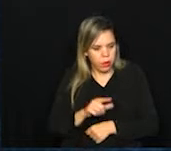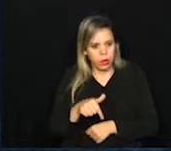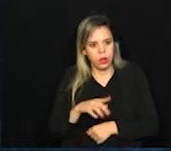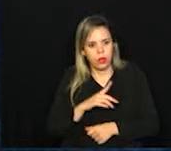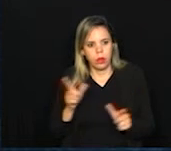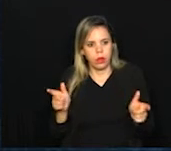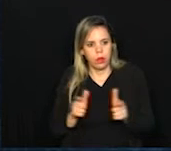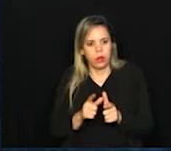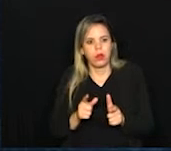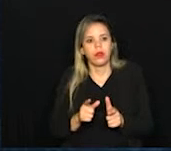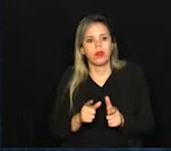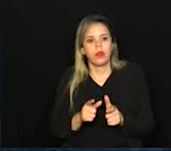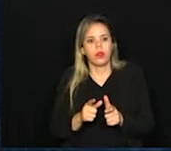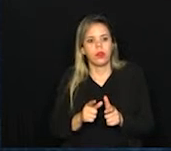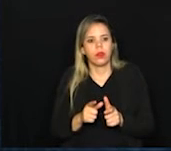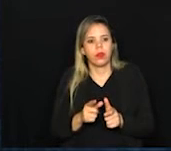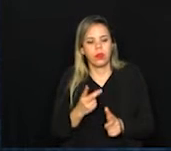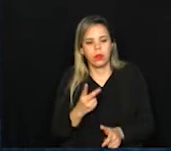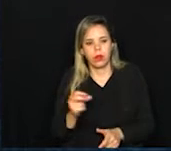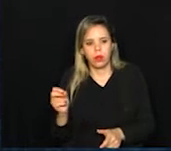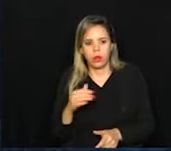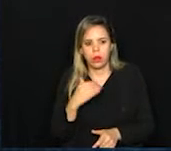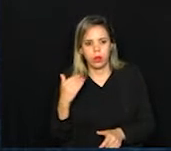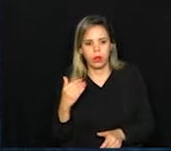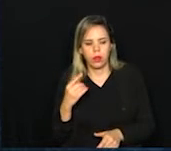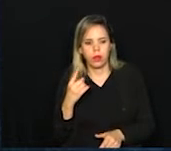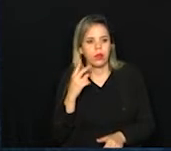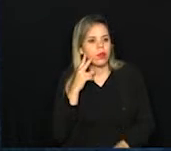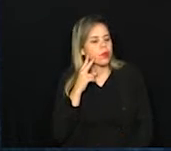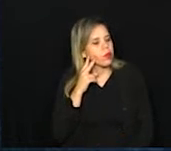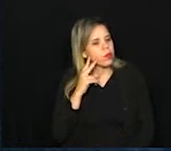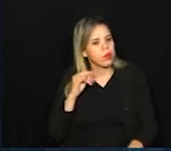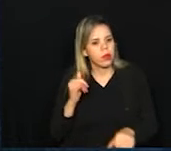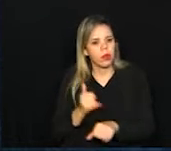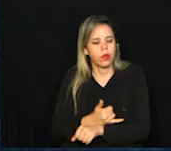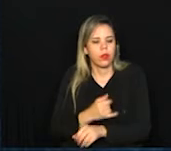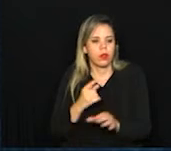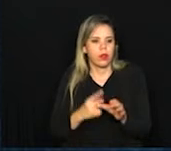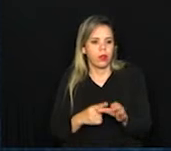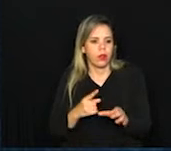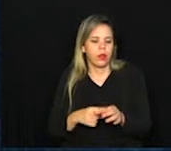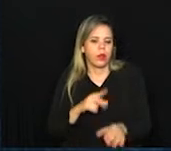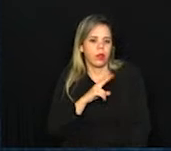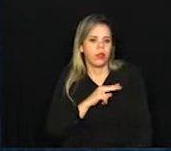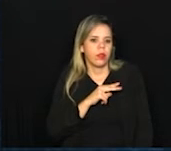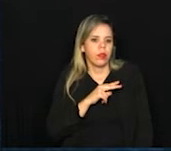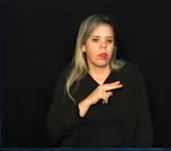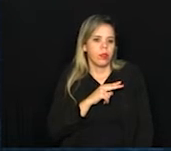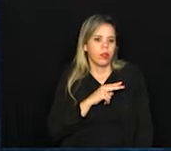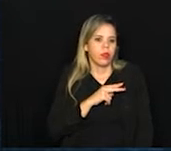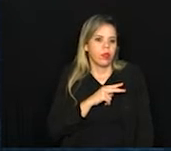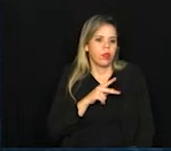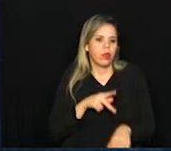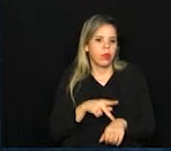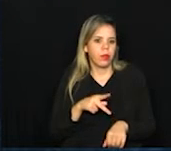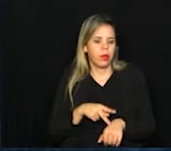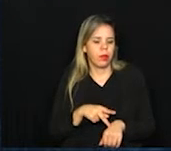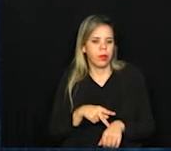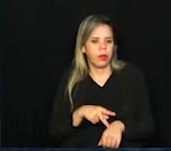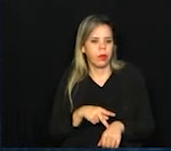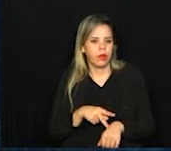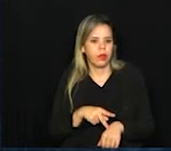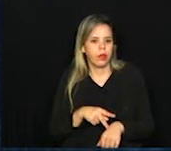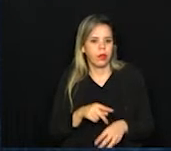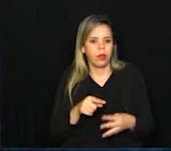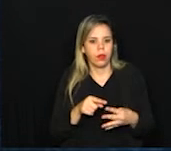cidades com menos de 200 óbitos, Vinhedo, Jaguariúna, Cosmópolis, Arthur Nogueira, Pedreira, e as únicas